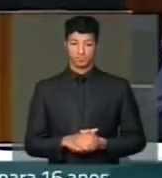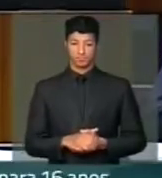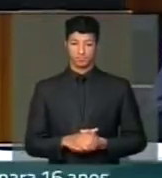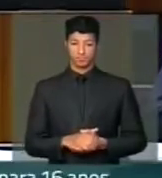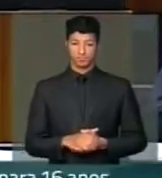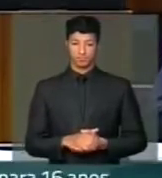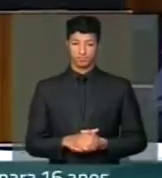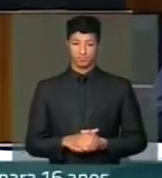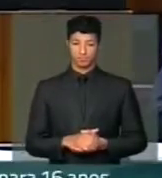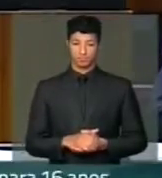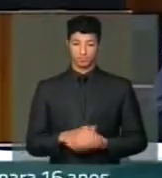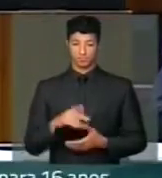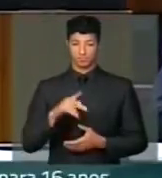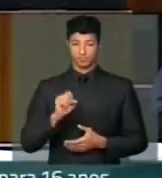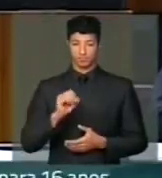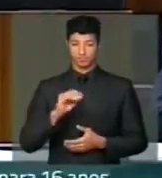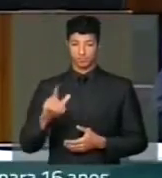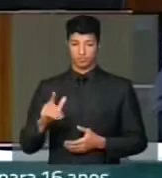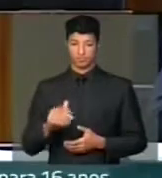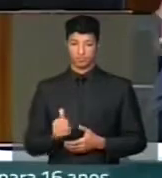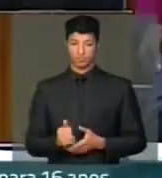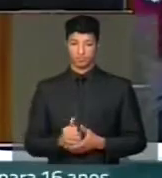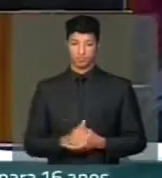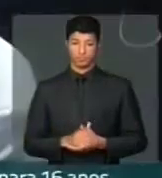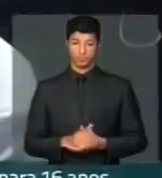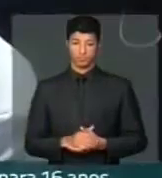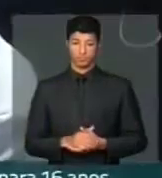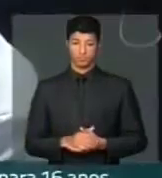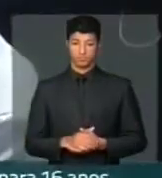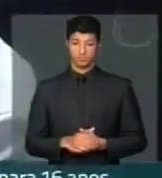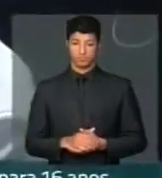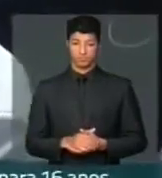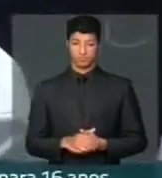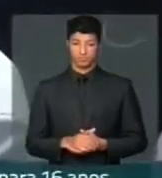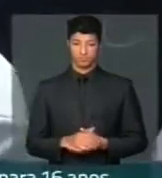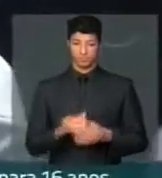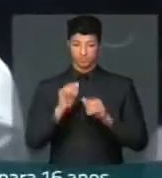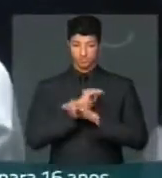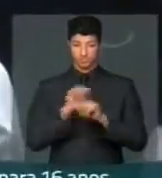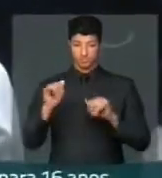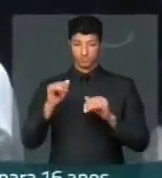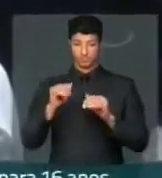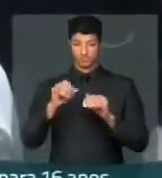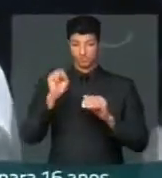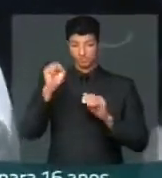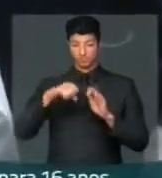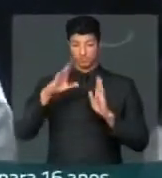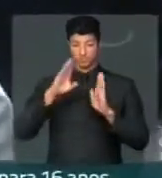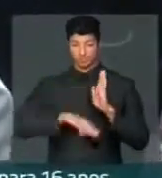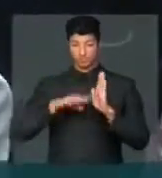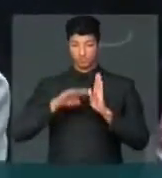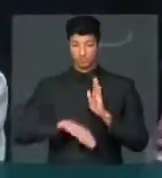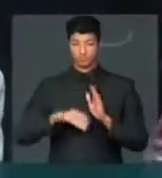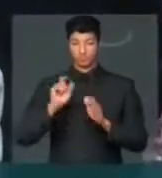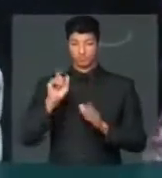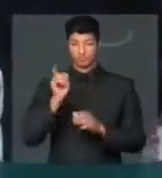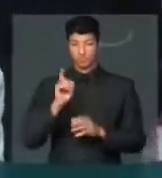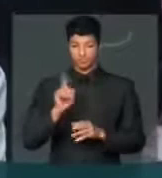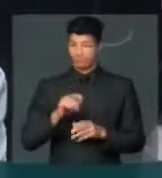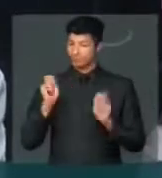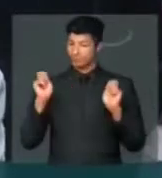Peço para esclarecer, pessoal. O pessoal diz sim à retirada de pauta do que